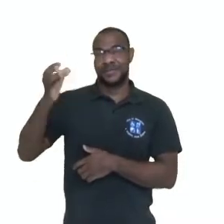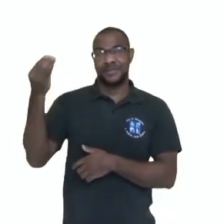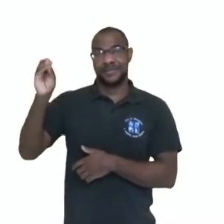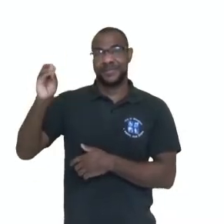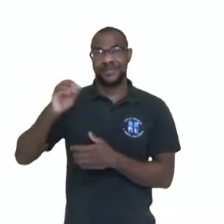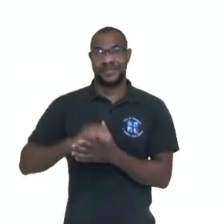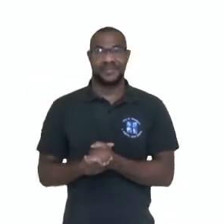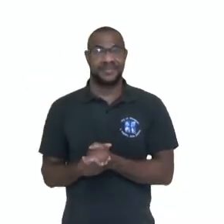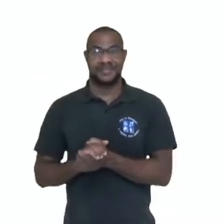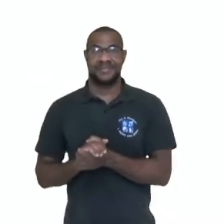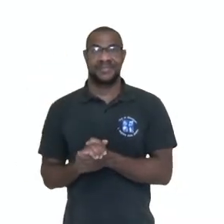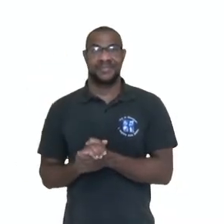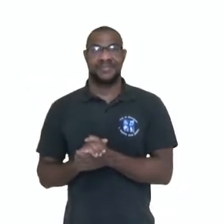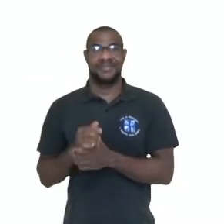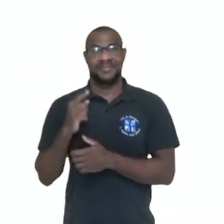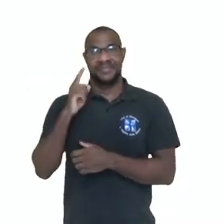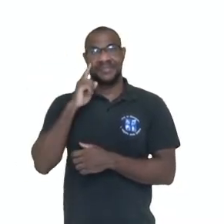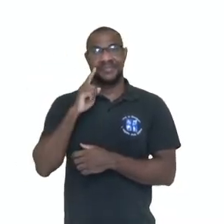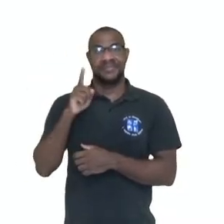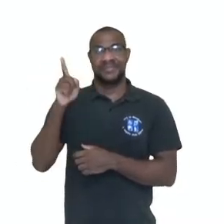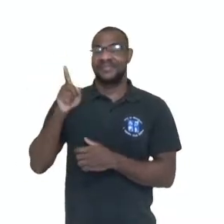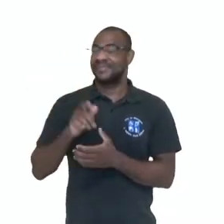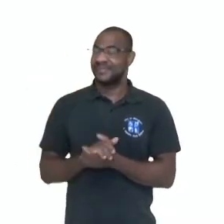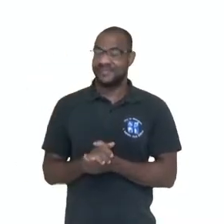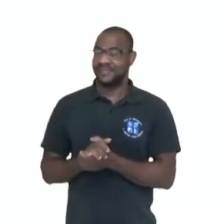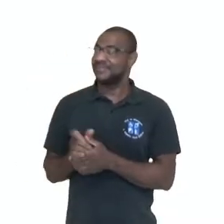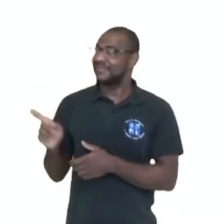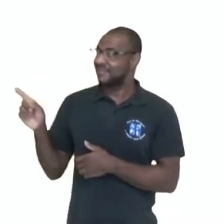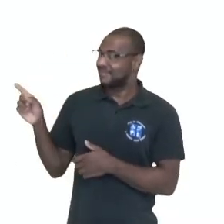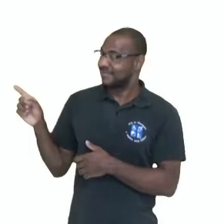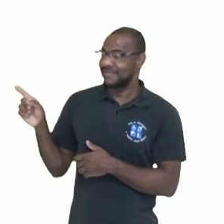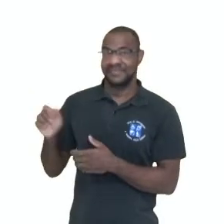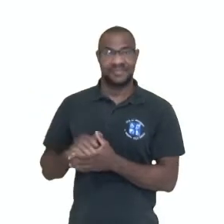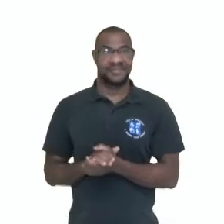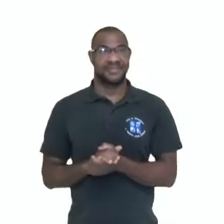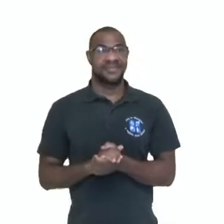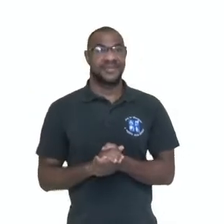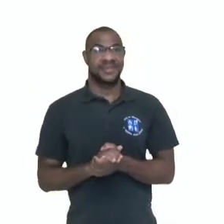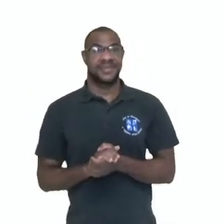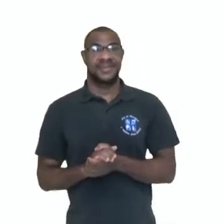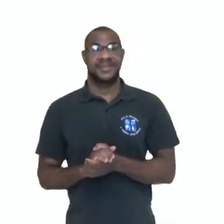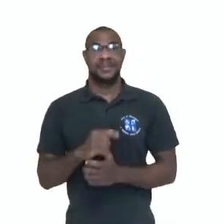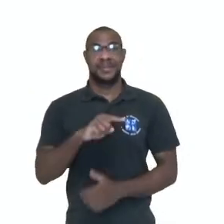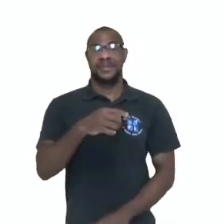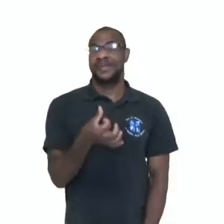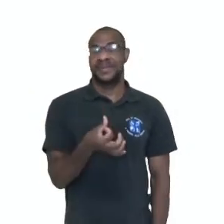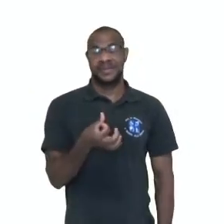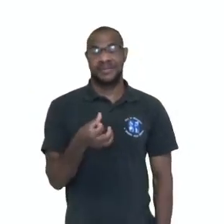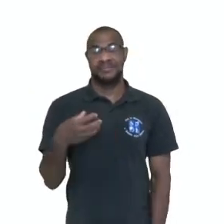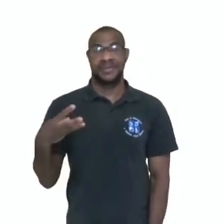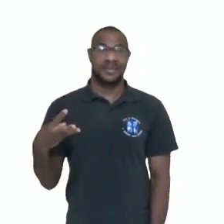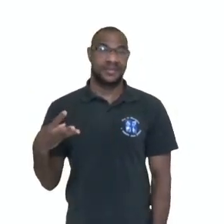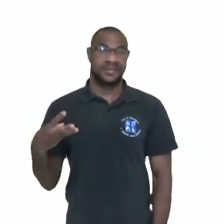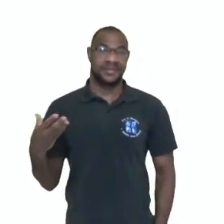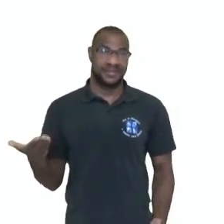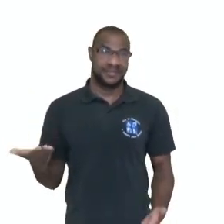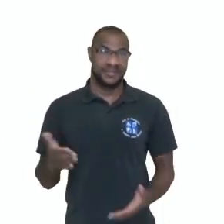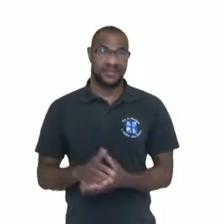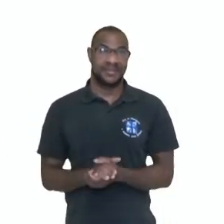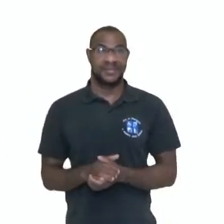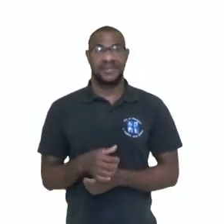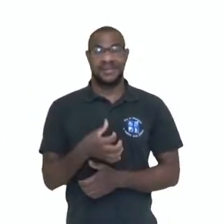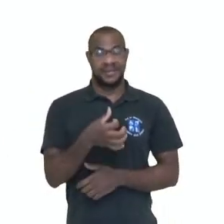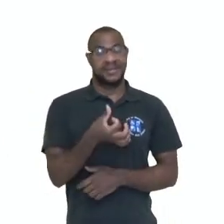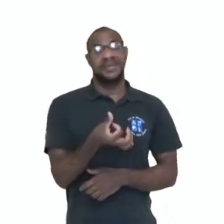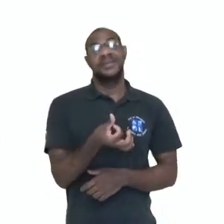Começa aqui, tá bom? Primeiro, segundo, terceiro, quarto. E o último ponto, menos 6 e 3. Primeiro